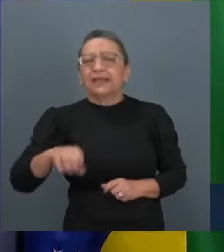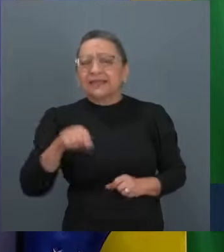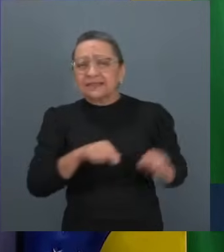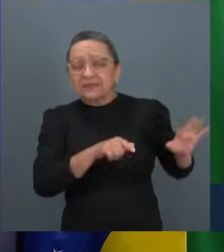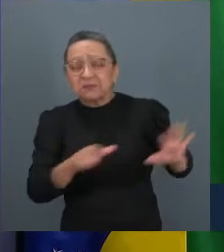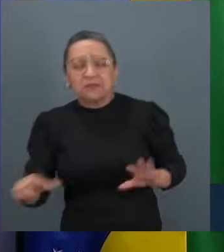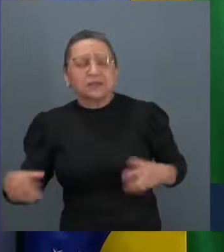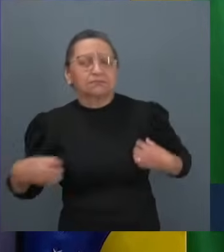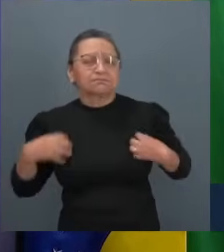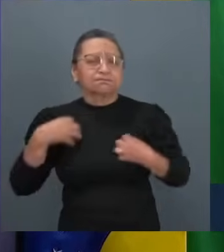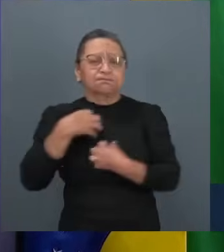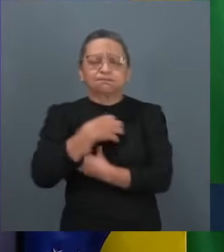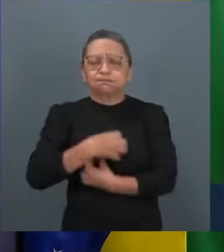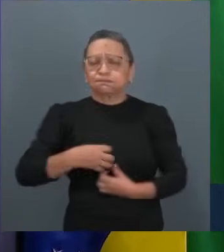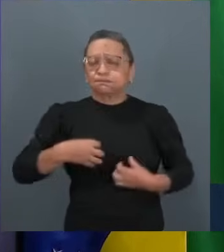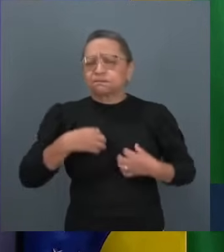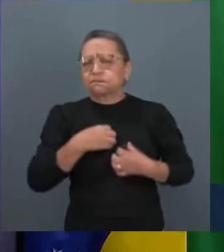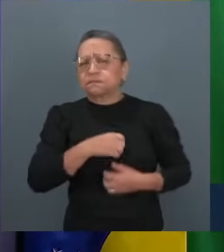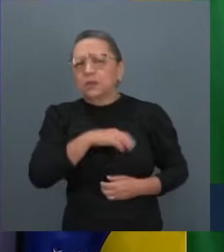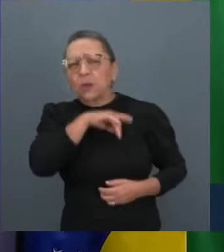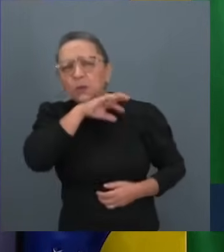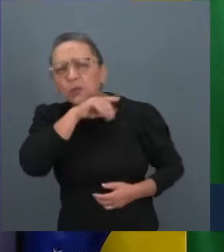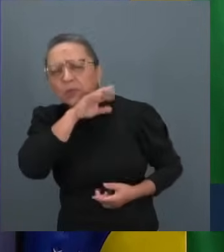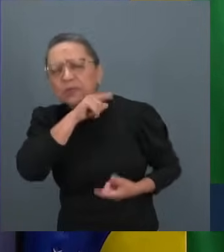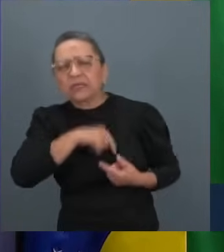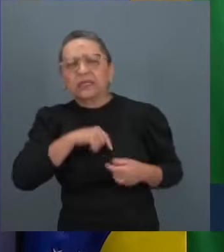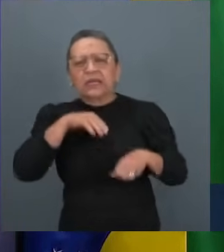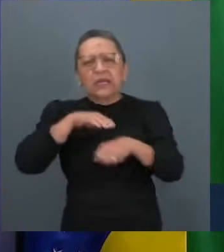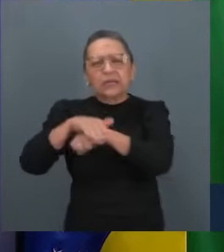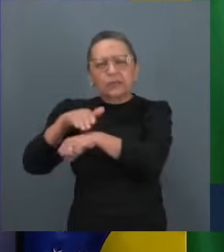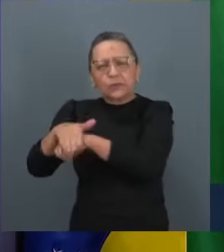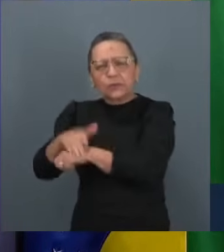Angustiante, de dormir muito mal essas noites.